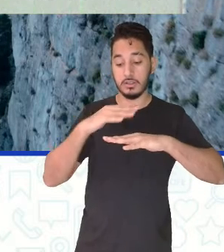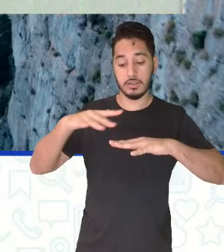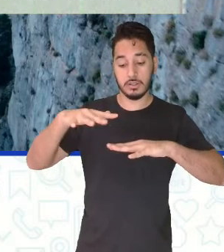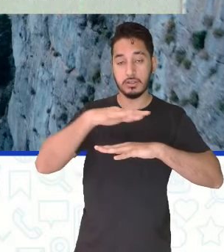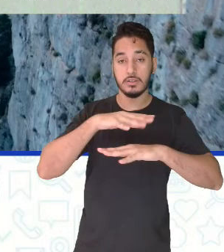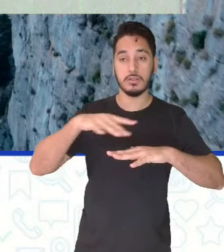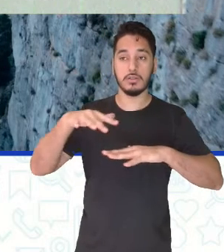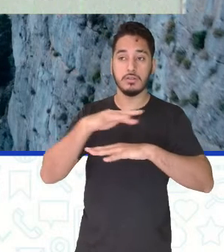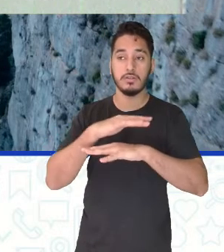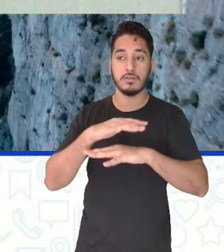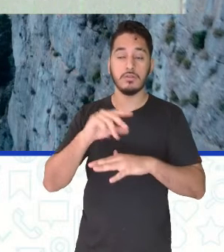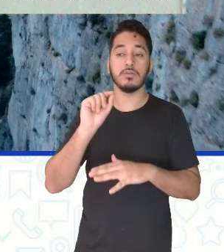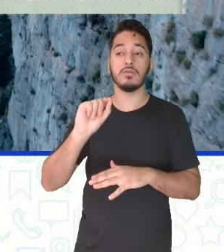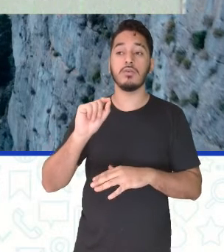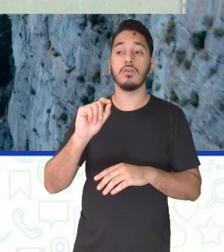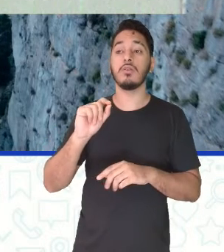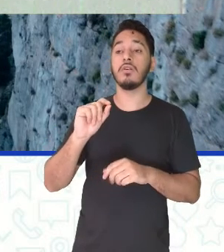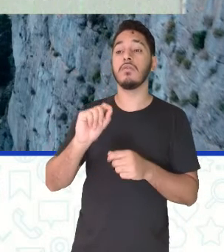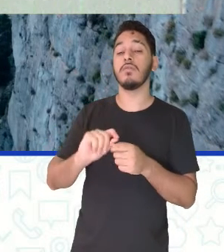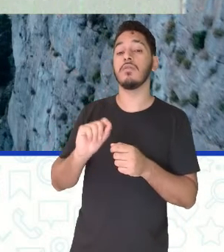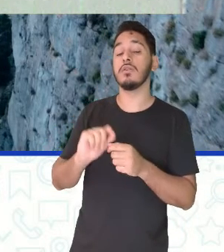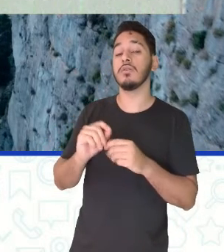seja, são aqueles que vão